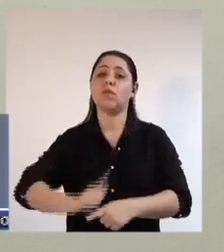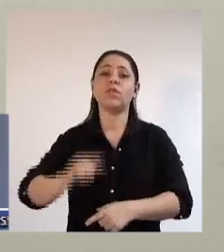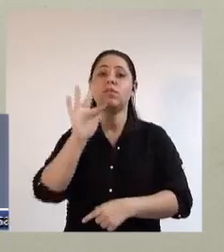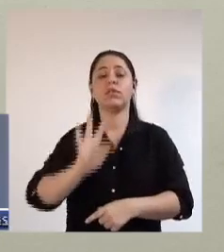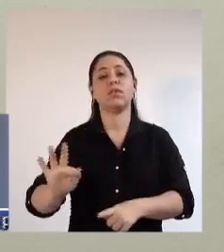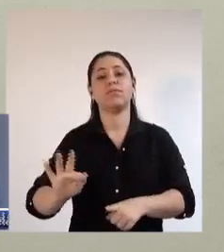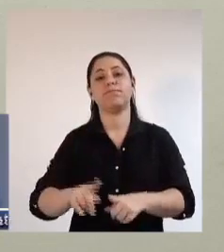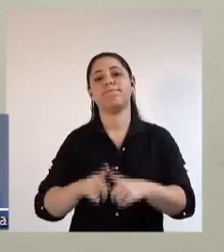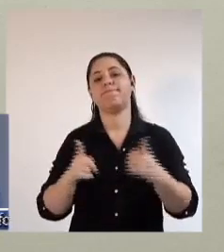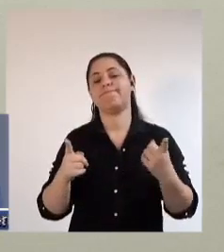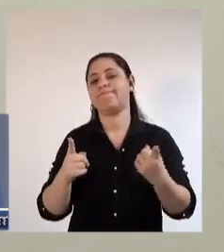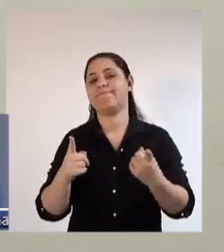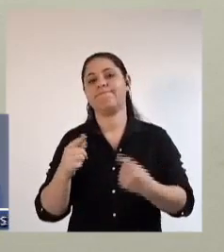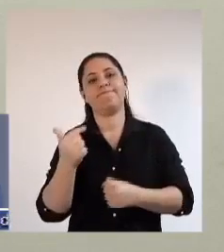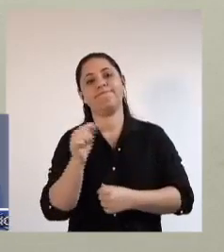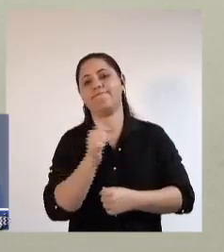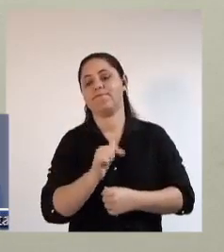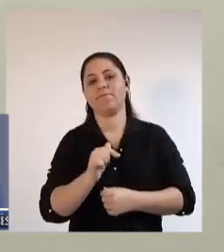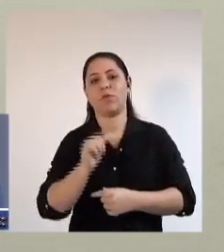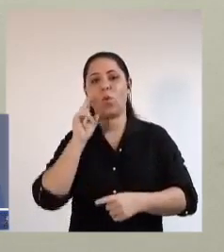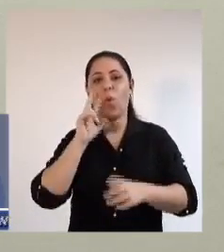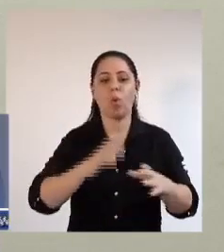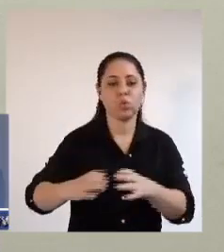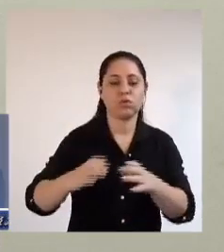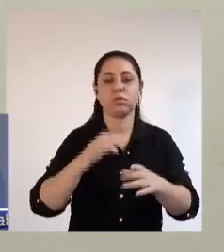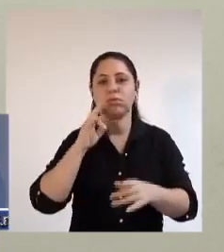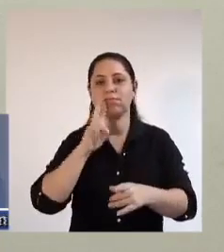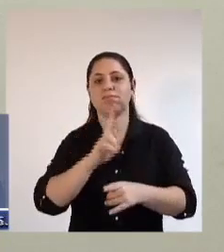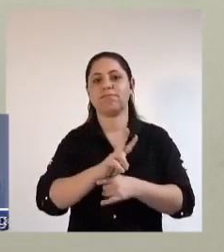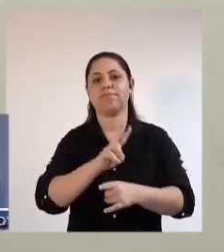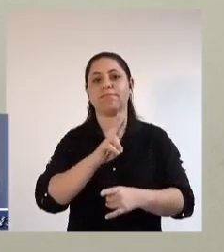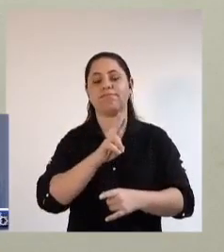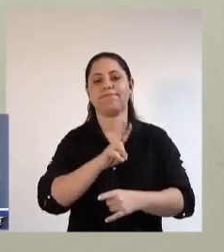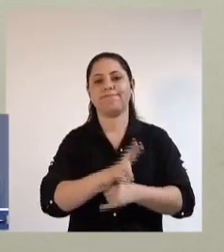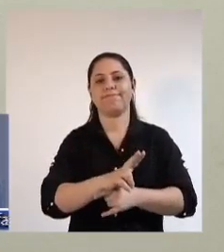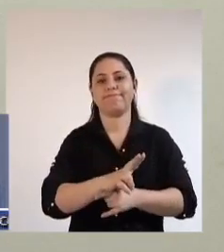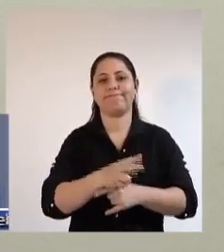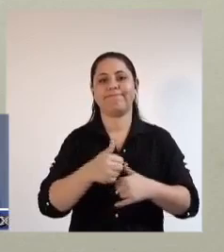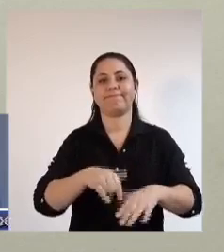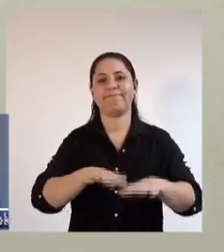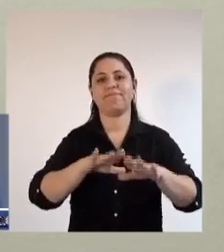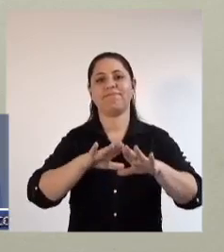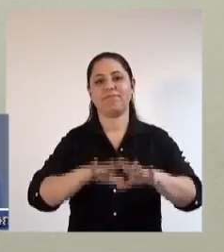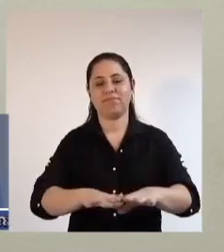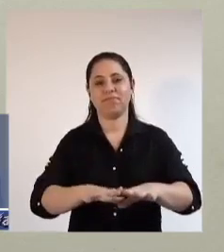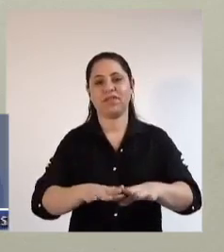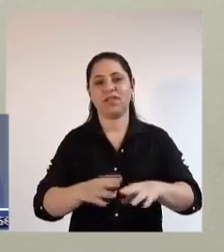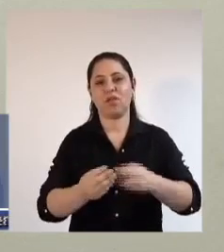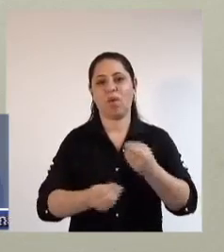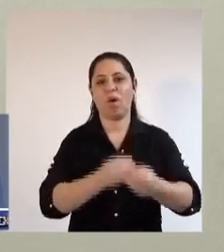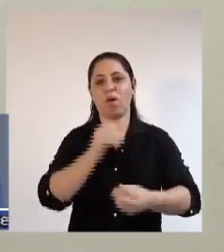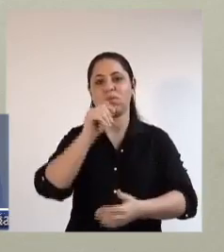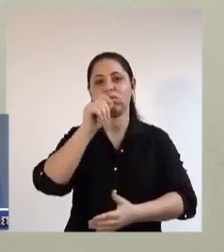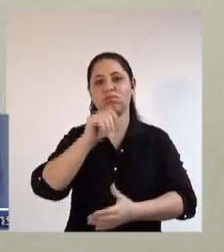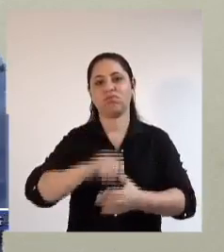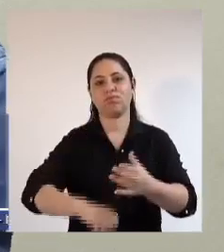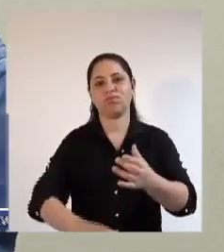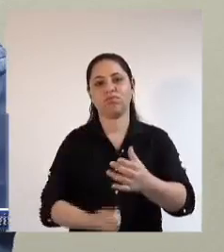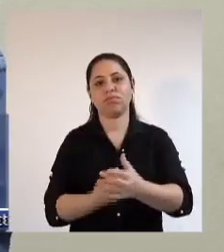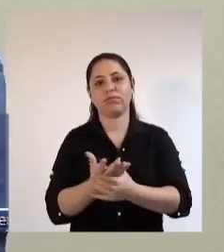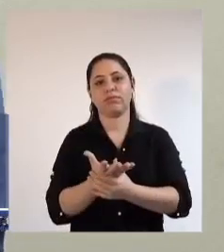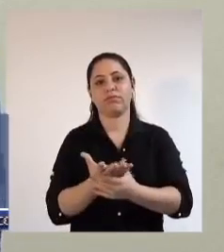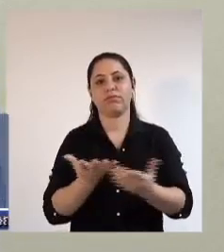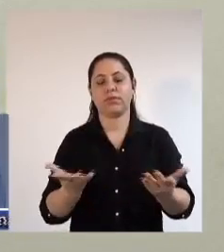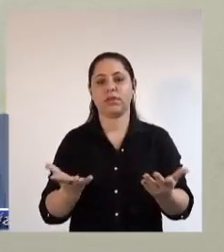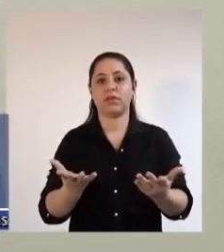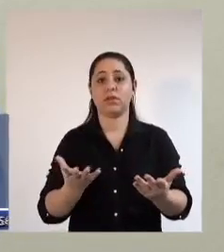a nossa unidade de conservação ela se mantém como ela foi implantada e eu dizia